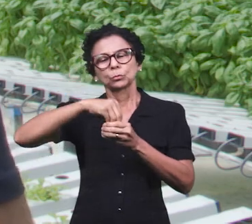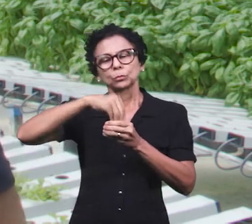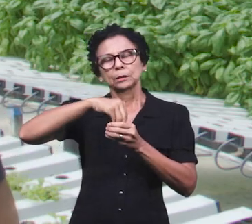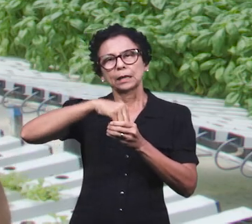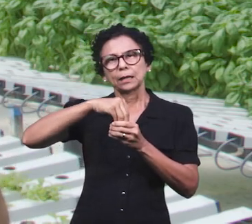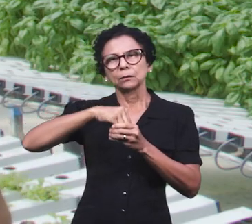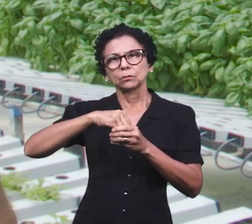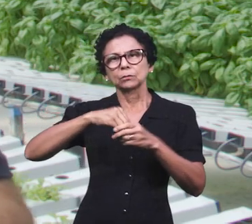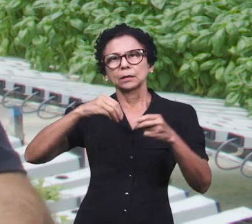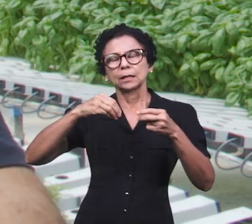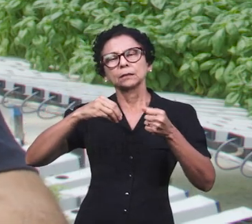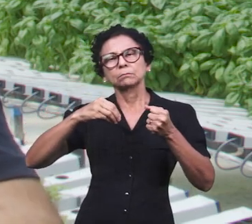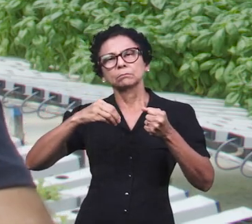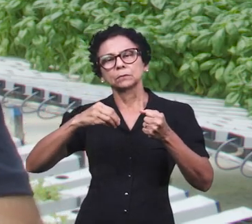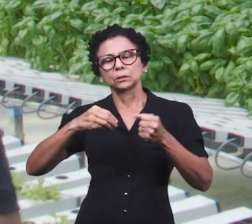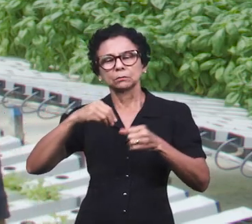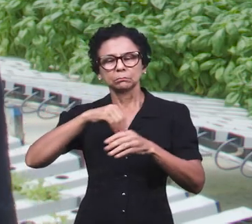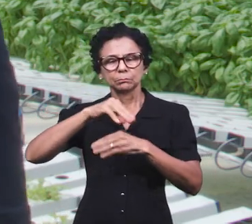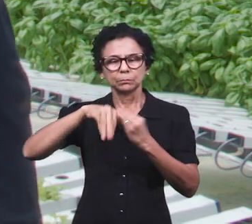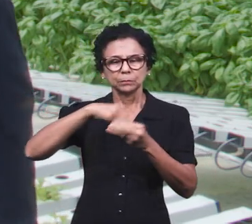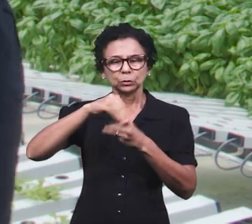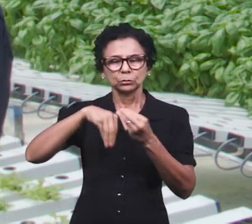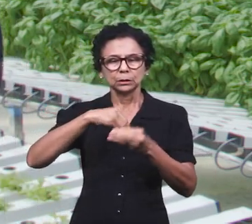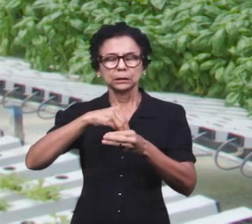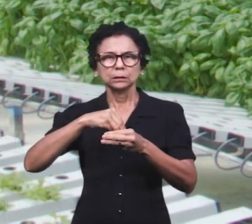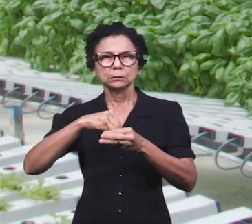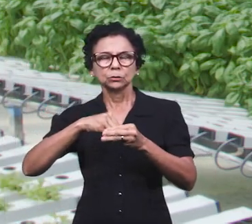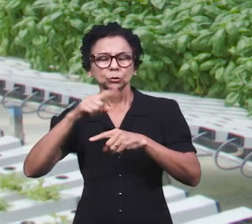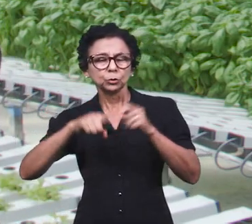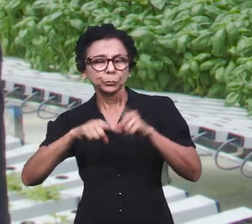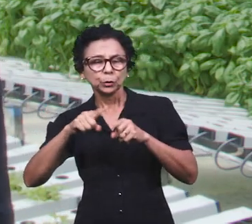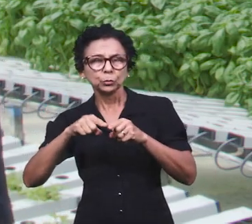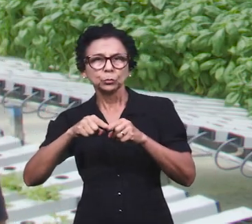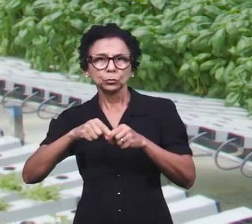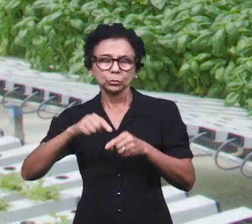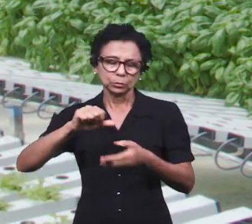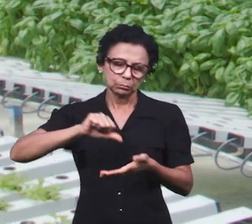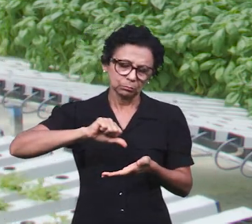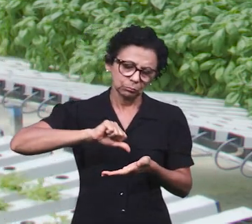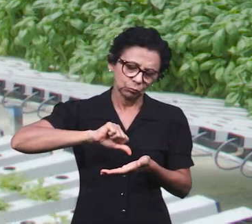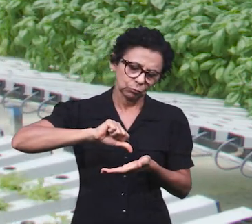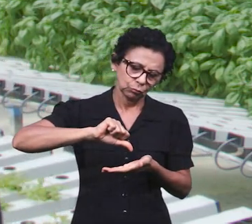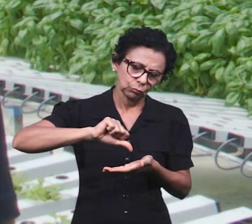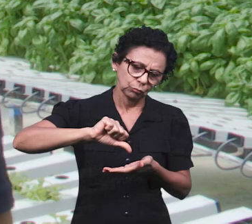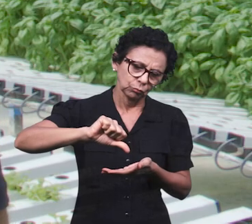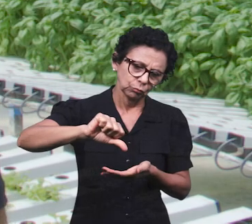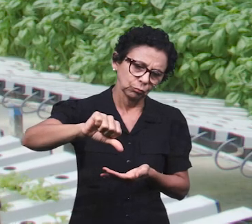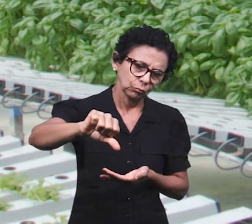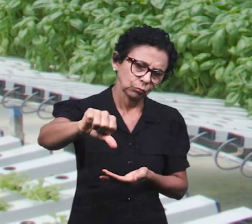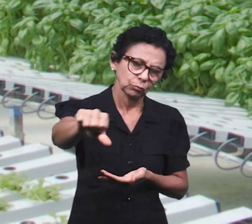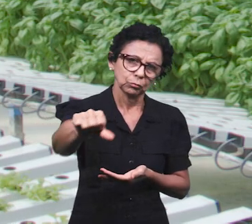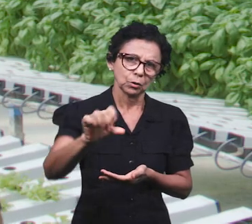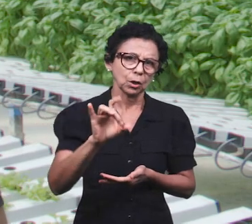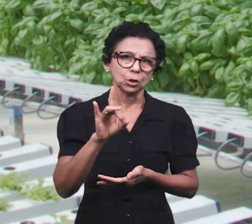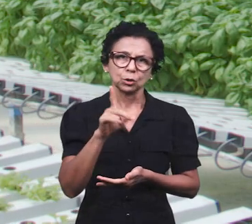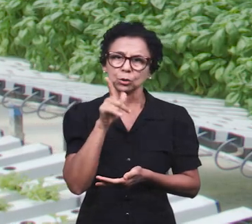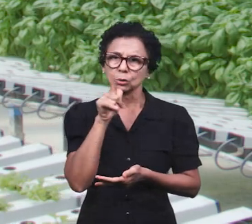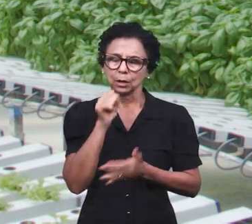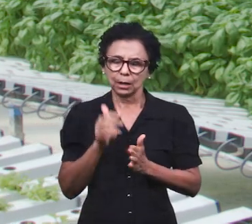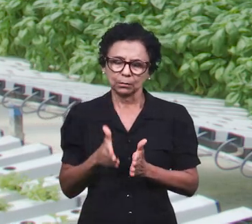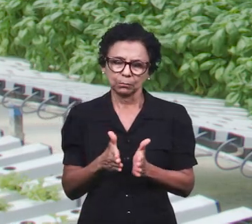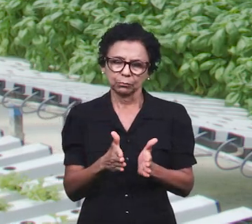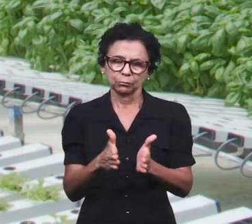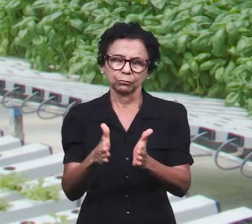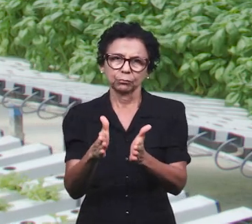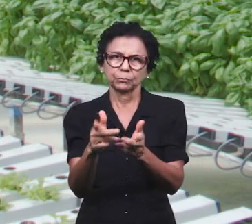nutritiva volta para a caixa de preparo, então você faz um ciclo fechado, né, da água, né, que no final das